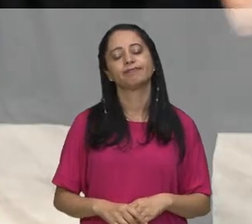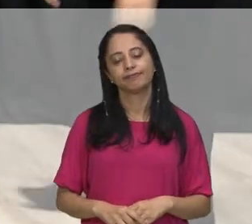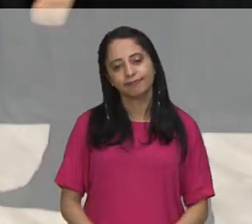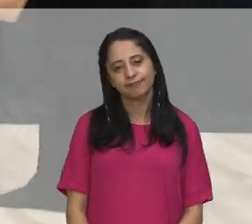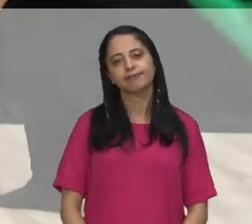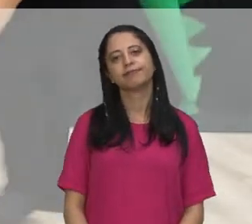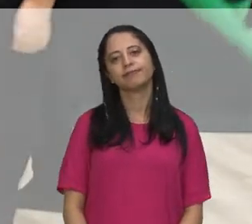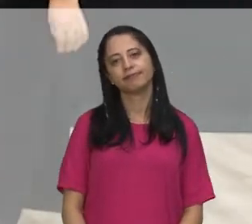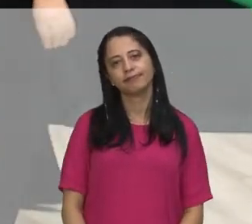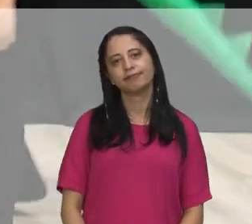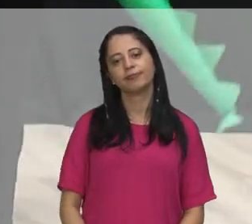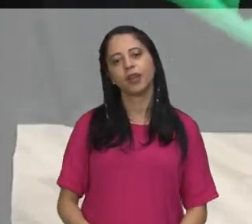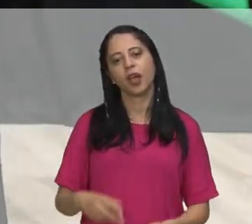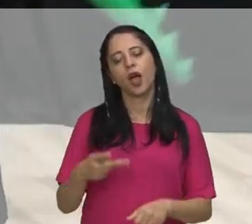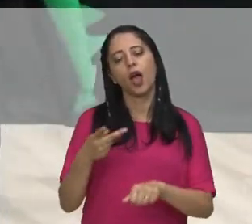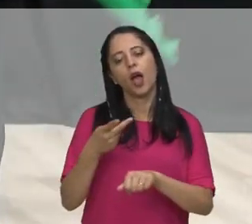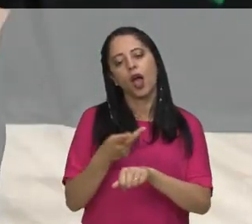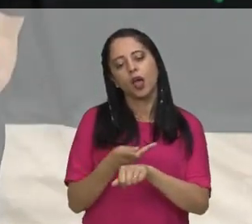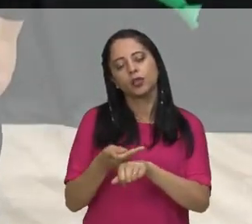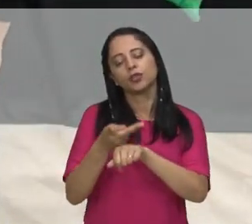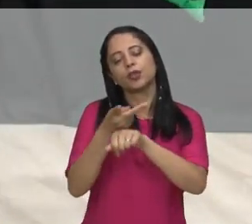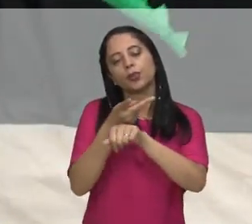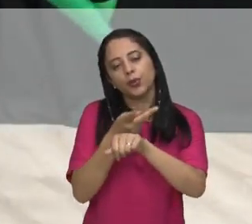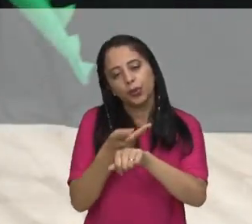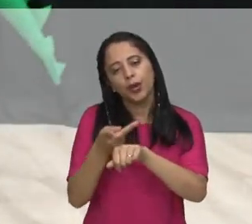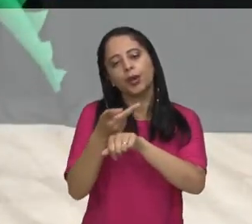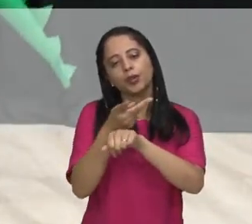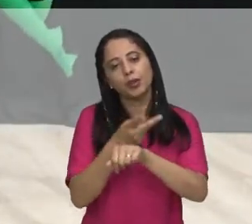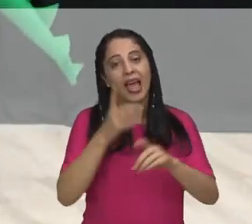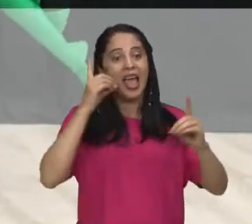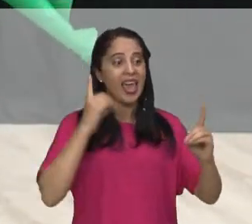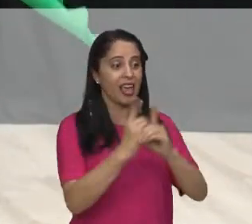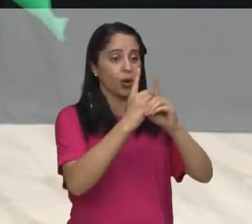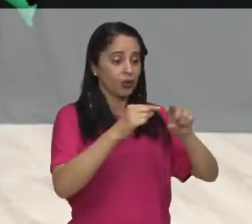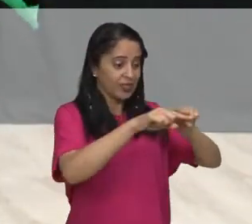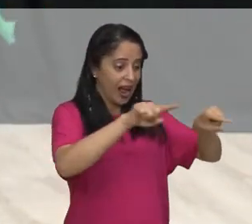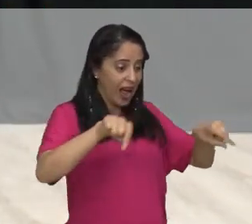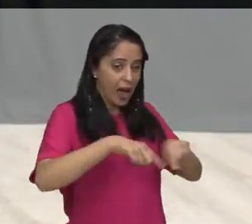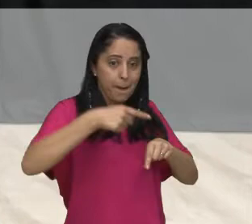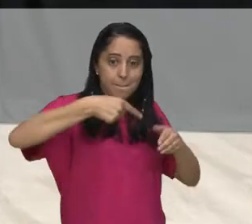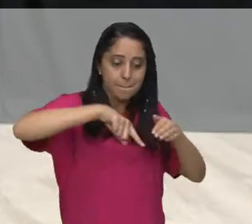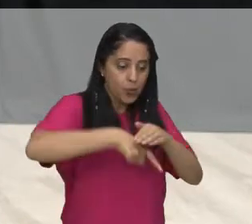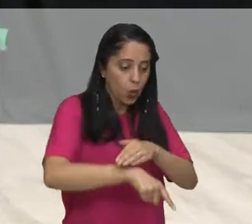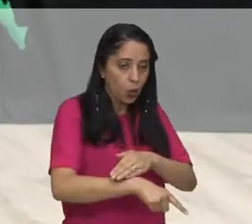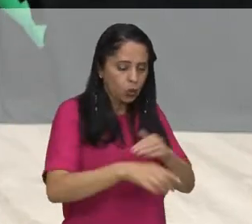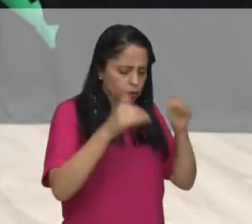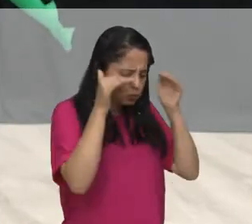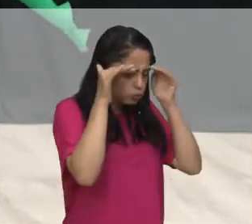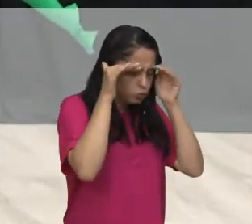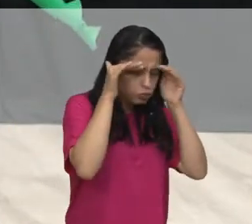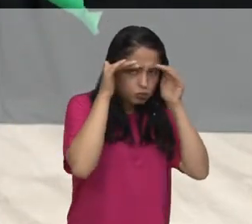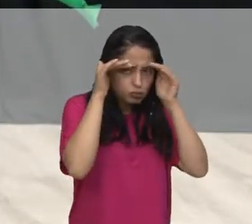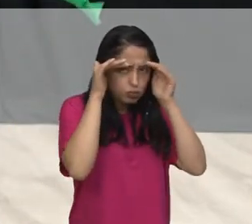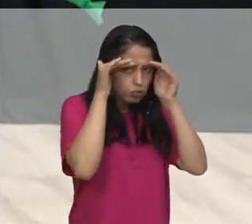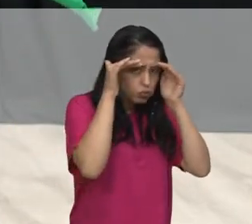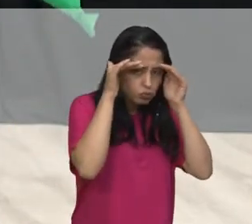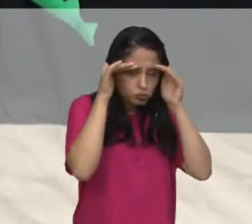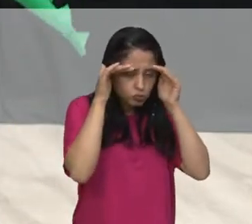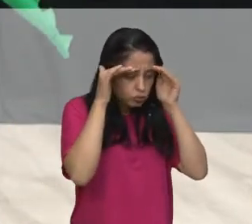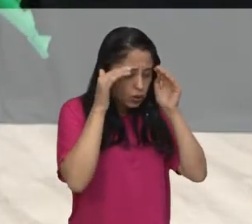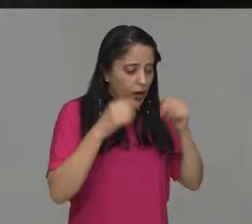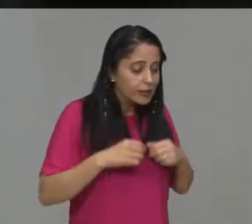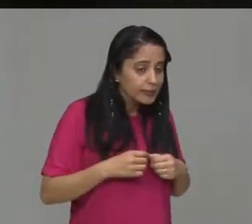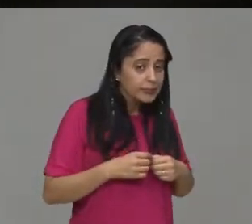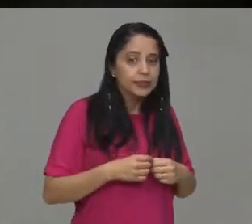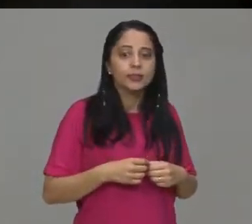Depois de alguns dias procurando, encontraram um poço com água. E olhando para baixo, um deles